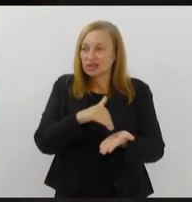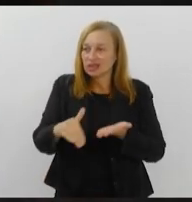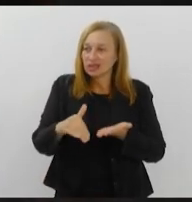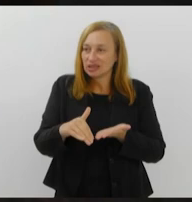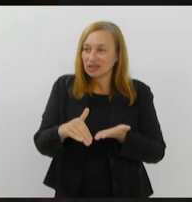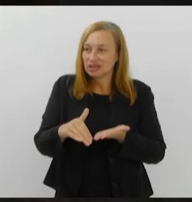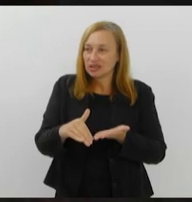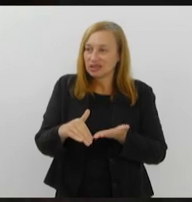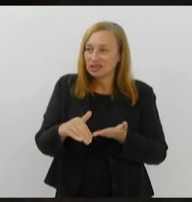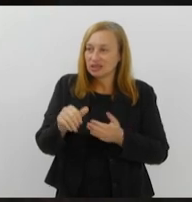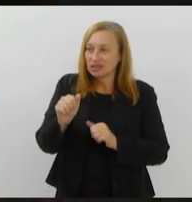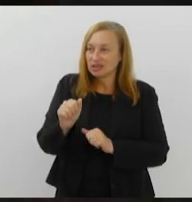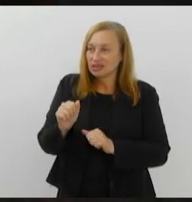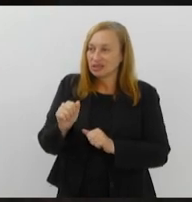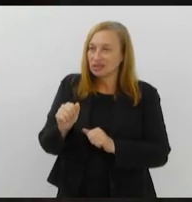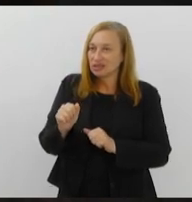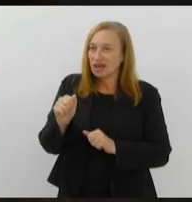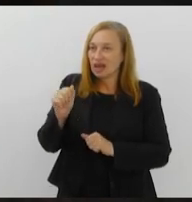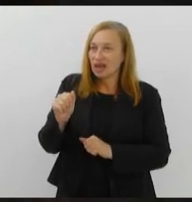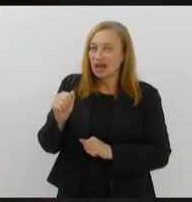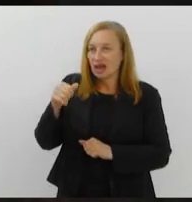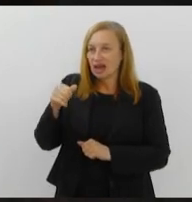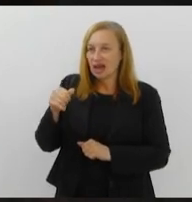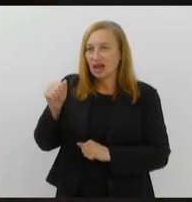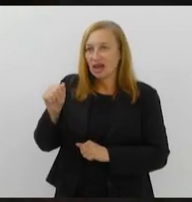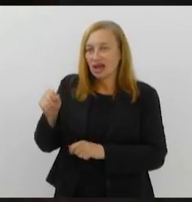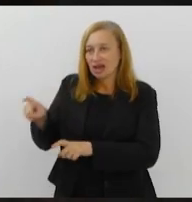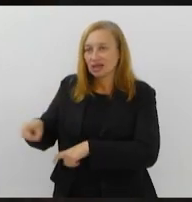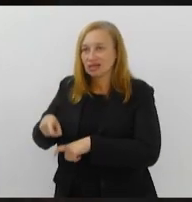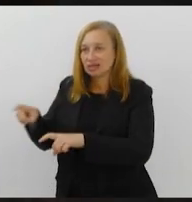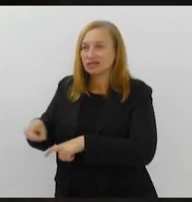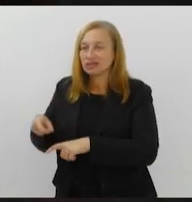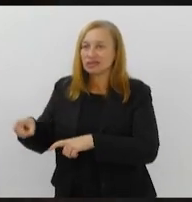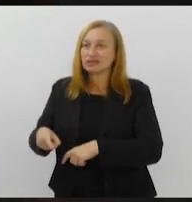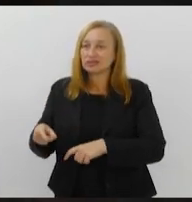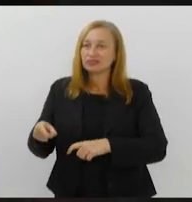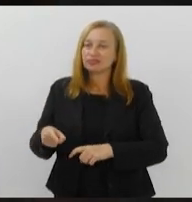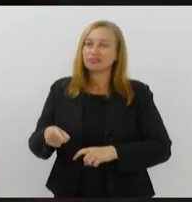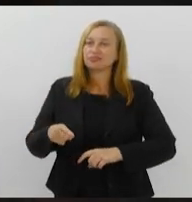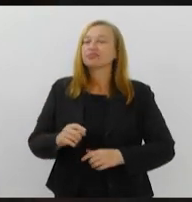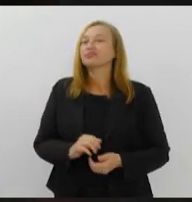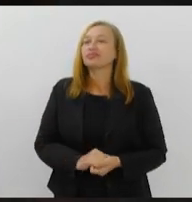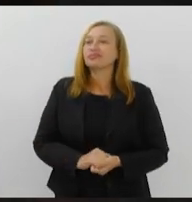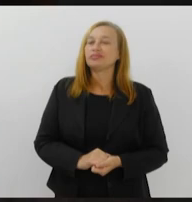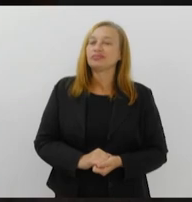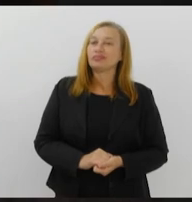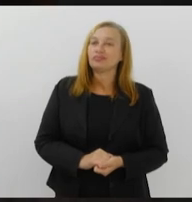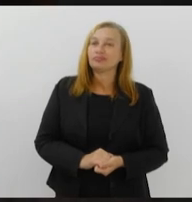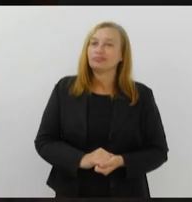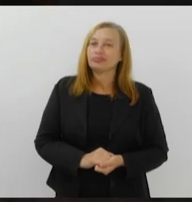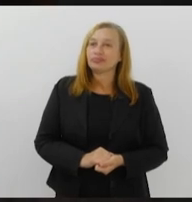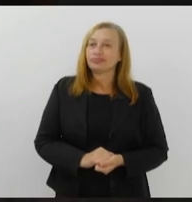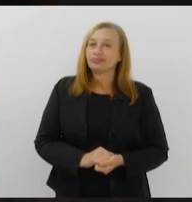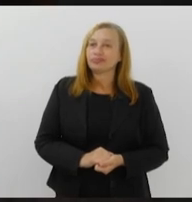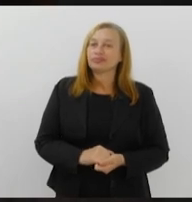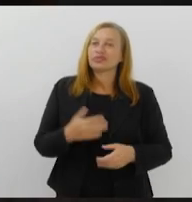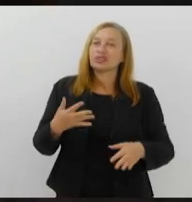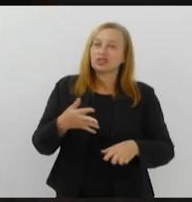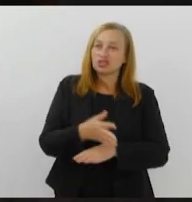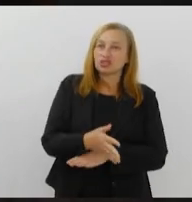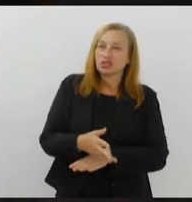acompanhar, para que a execução desse recurso chegue de fato na ponta e a quem